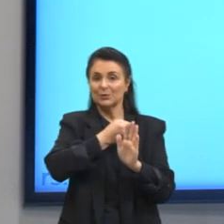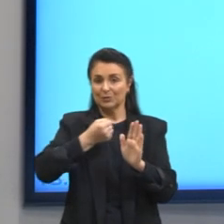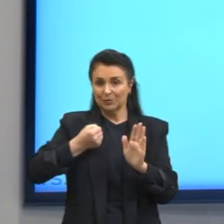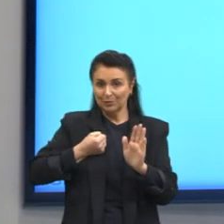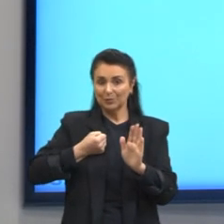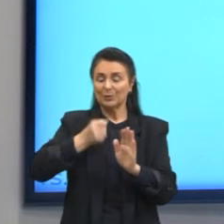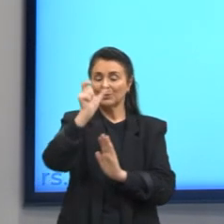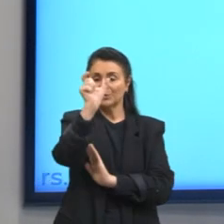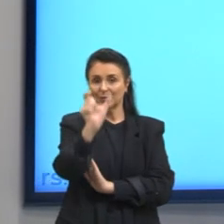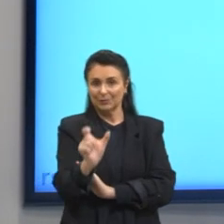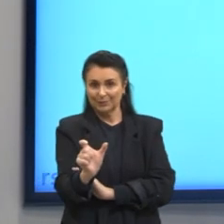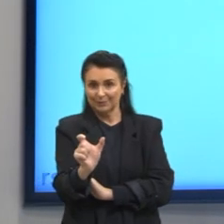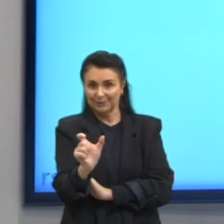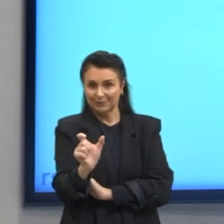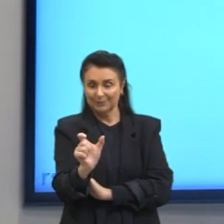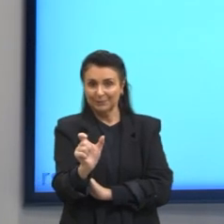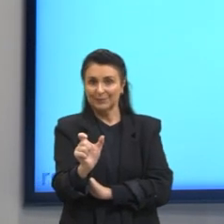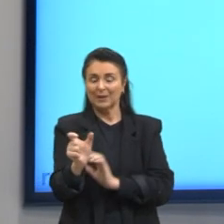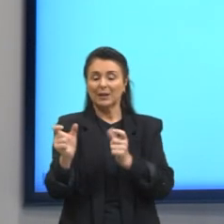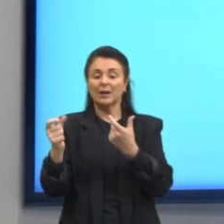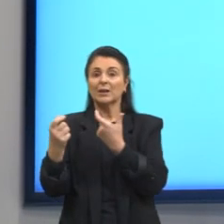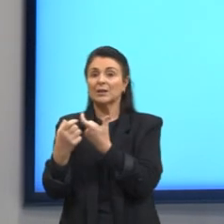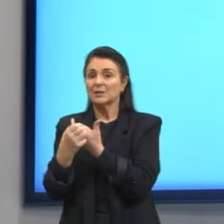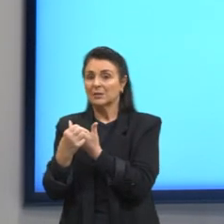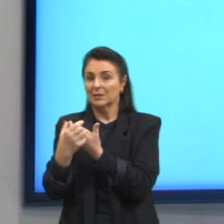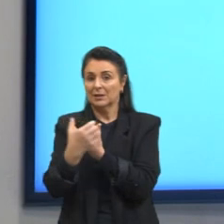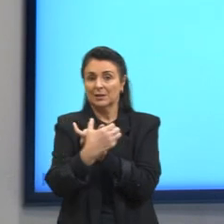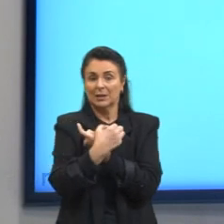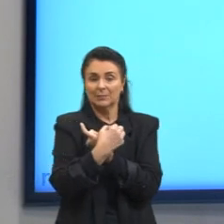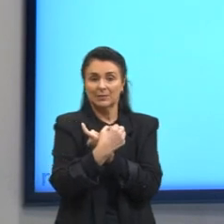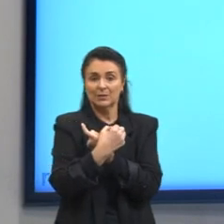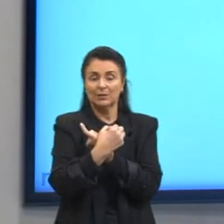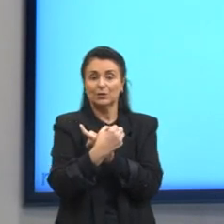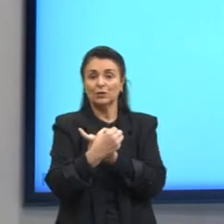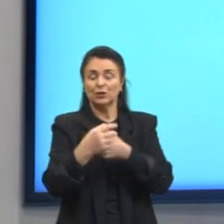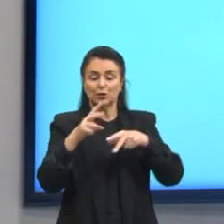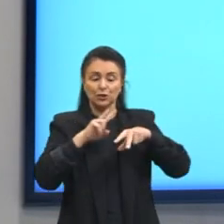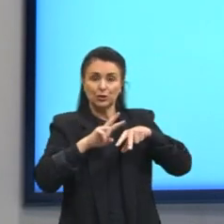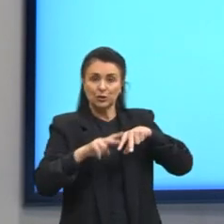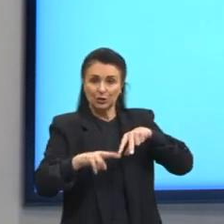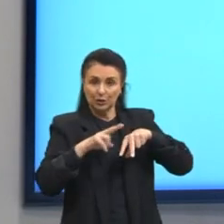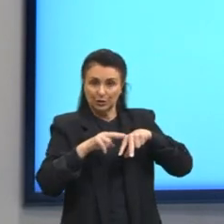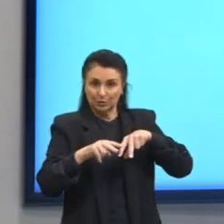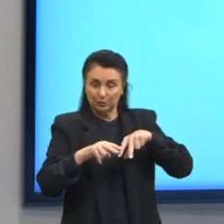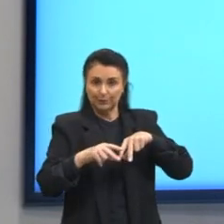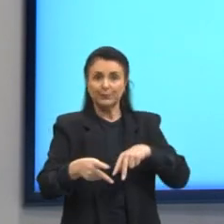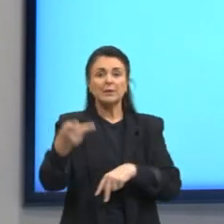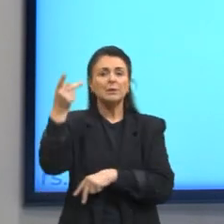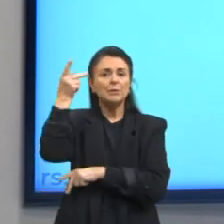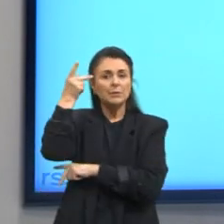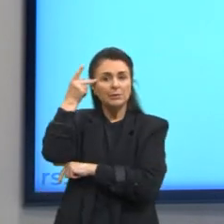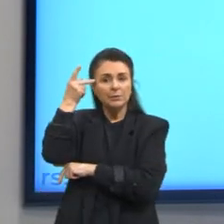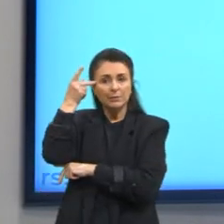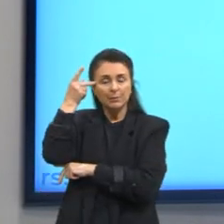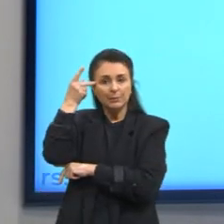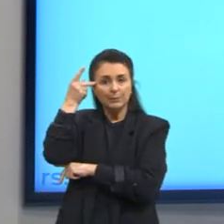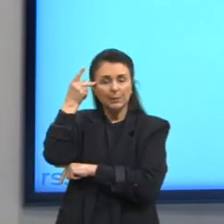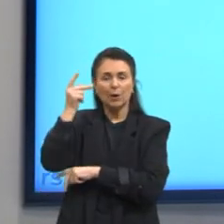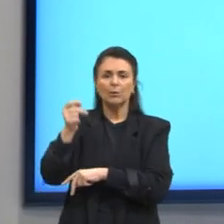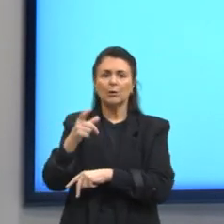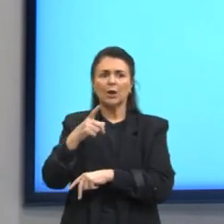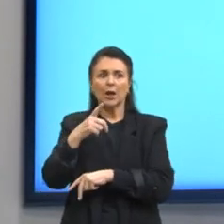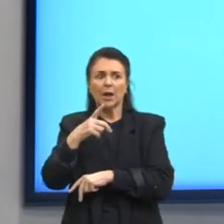pessoa silepse de gênero olhem ali o exemplo São Paulo é cheia